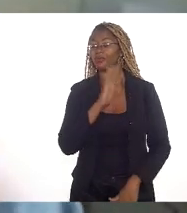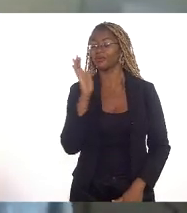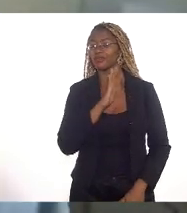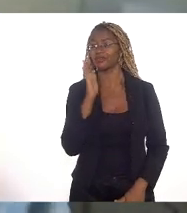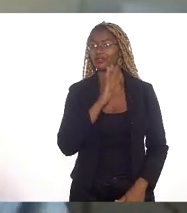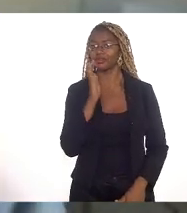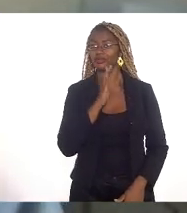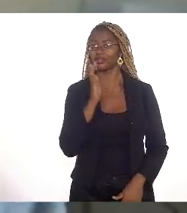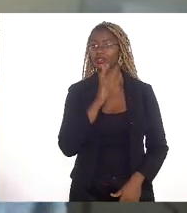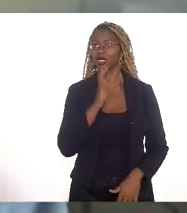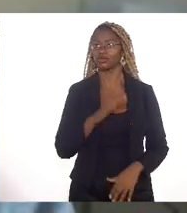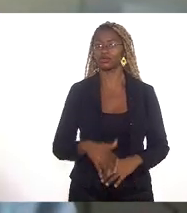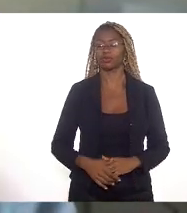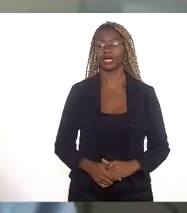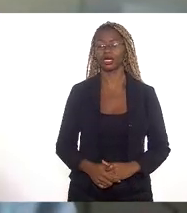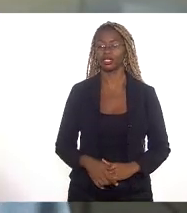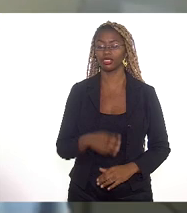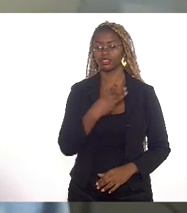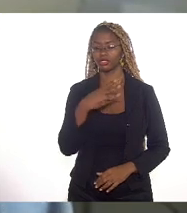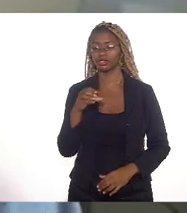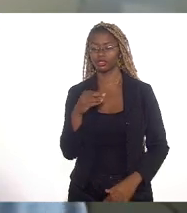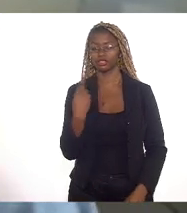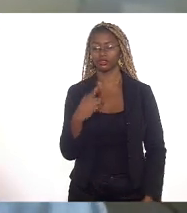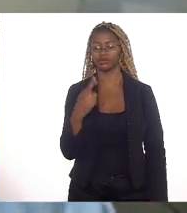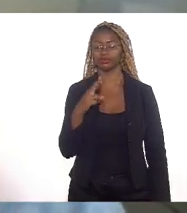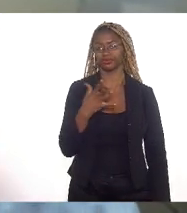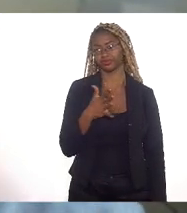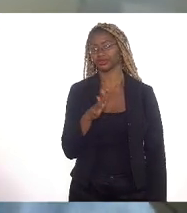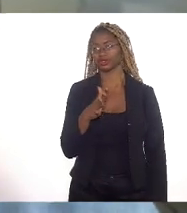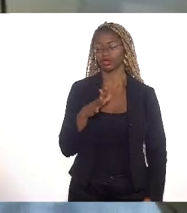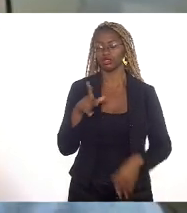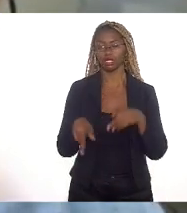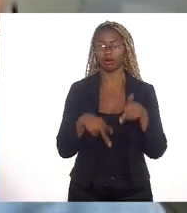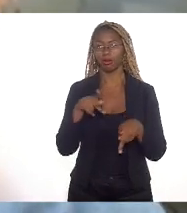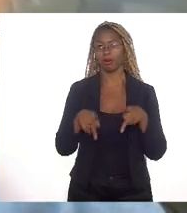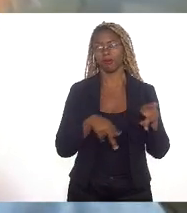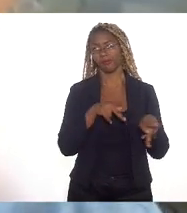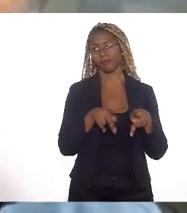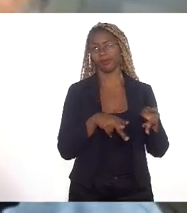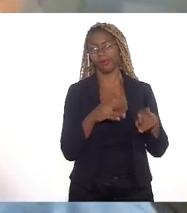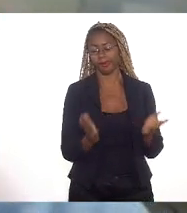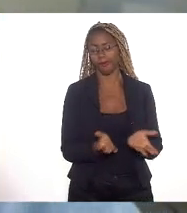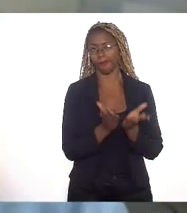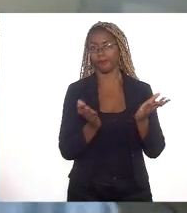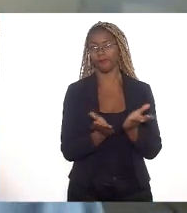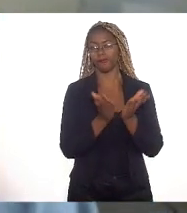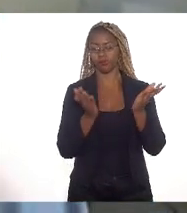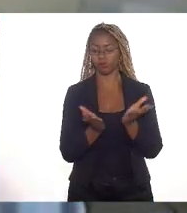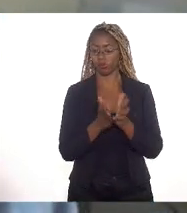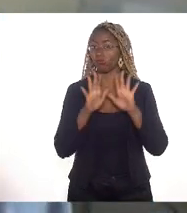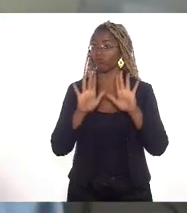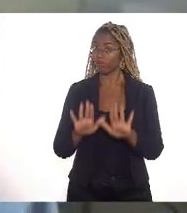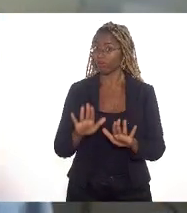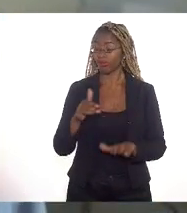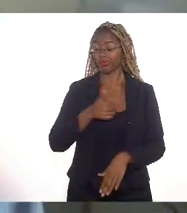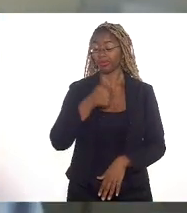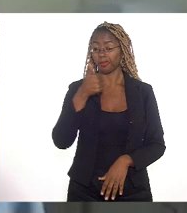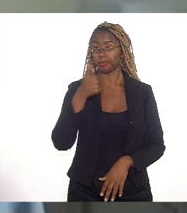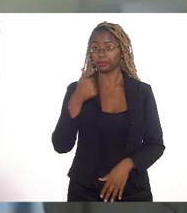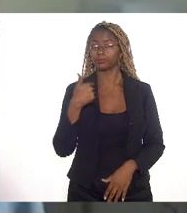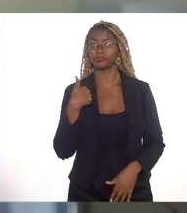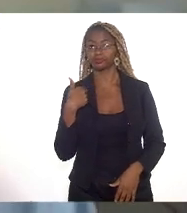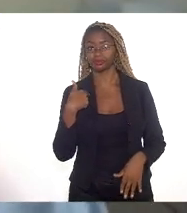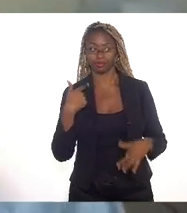emergencial, de R$ 300,00 em média para as populações mais pobres. Mas o primeiro eixo é do